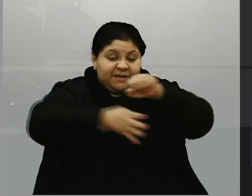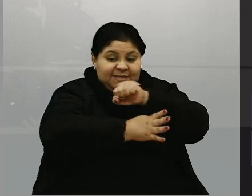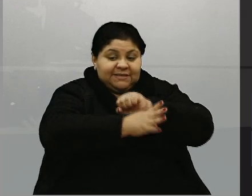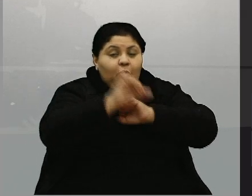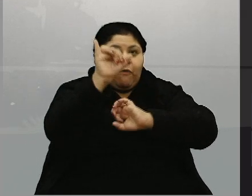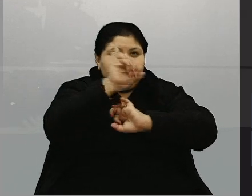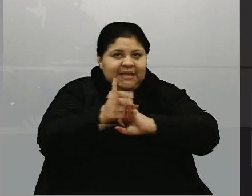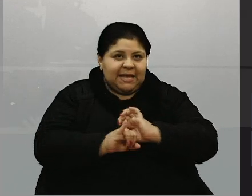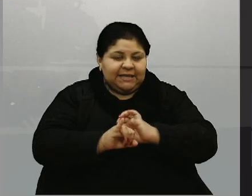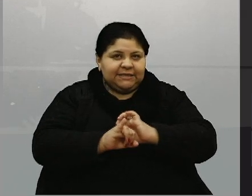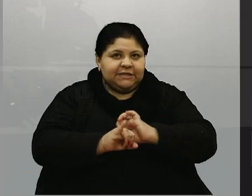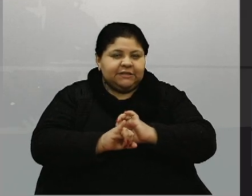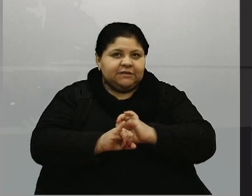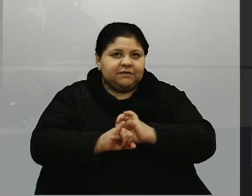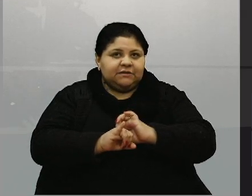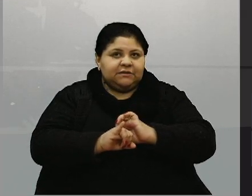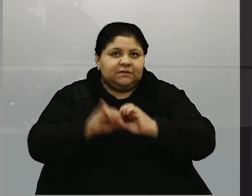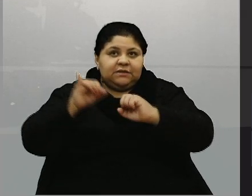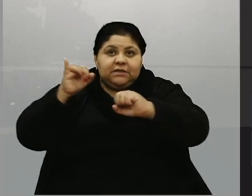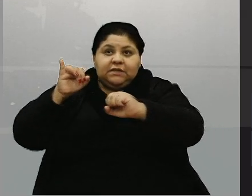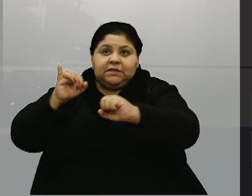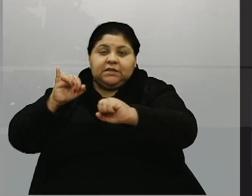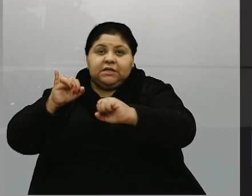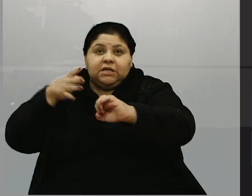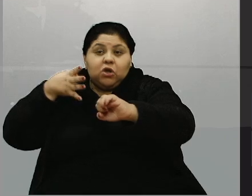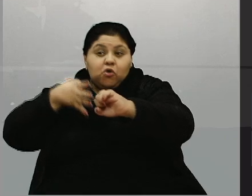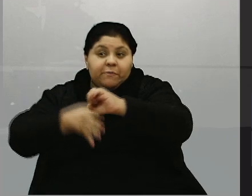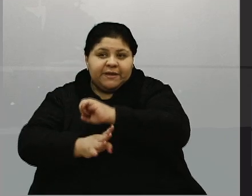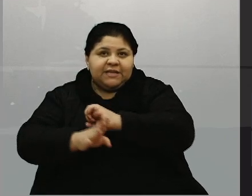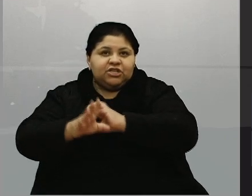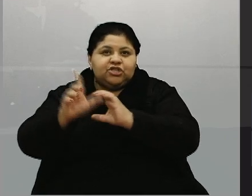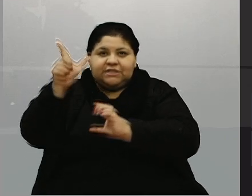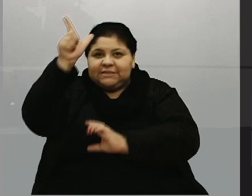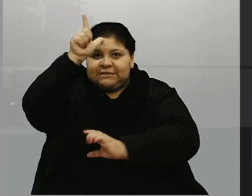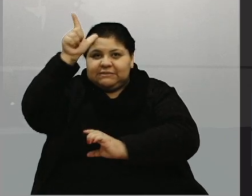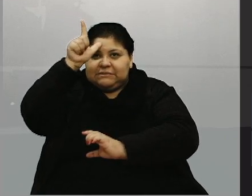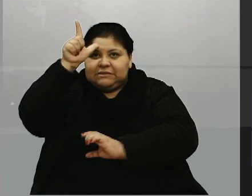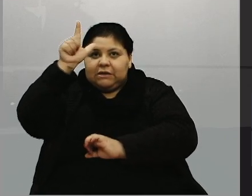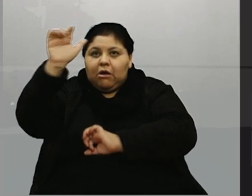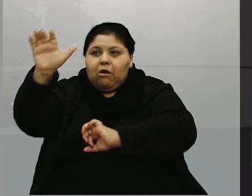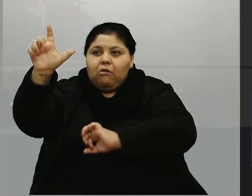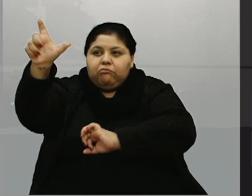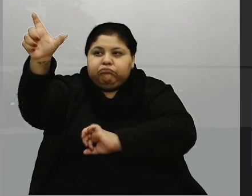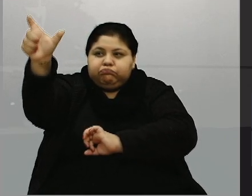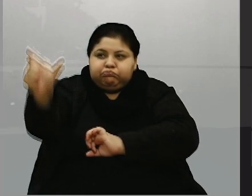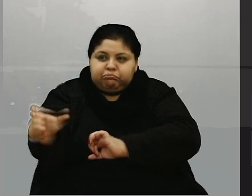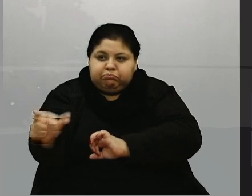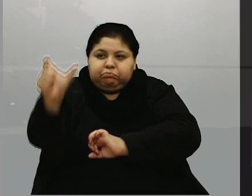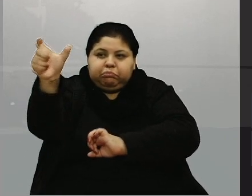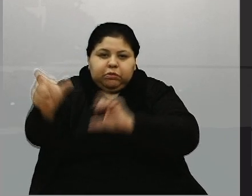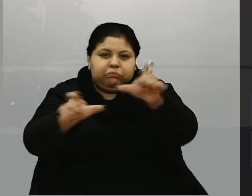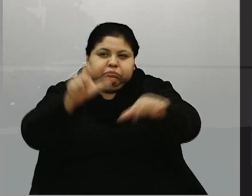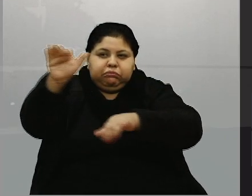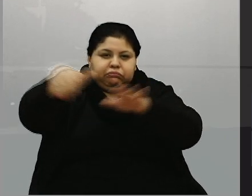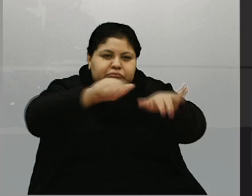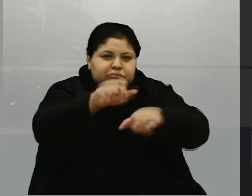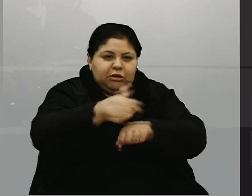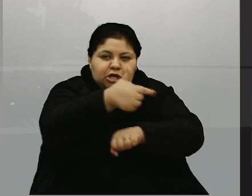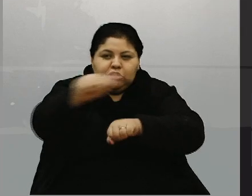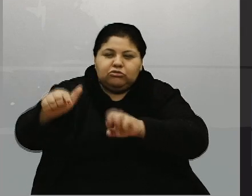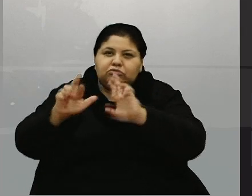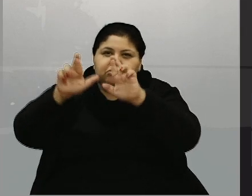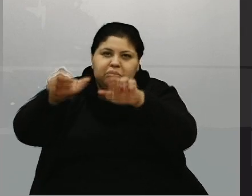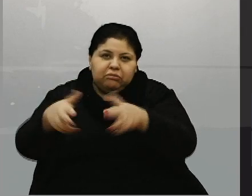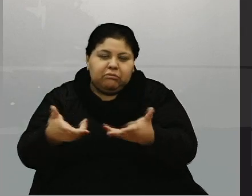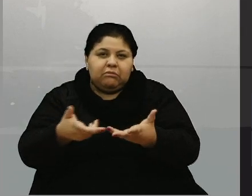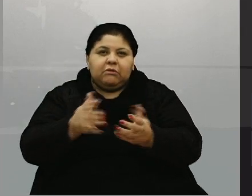depois, os imigrantes vieram de diversas regiões ali do Império Austro-Húngaro, né? São povos germânicos,